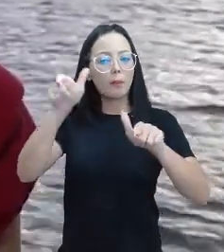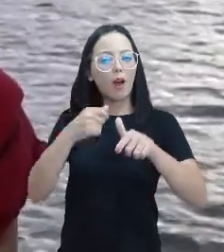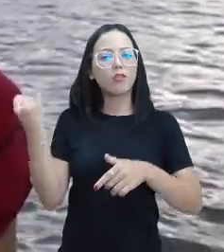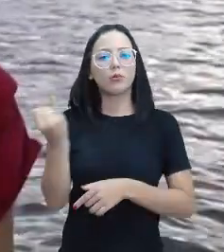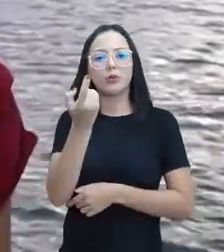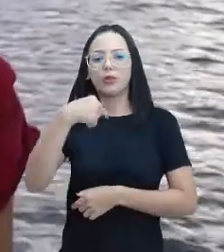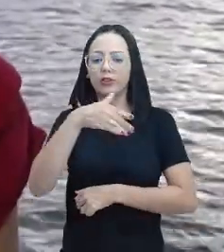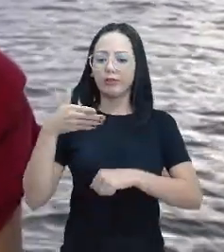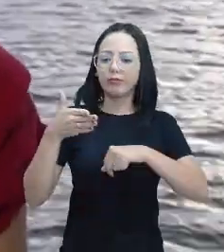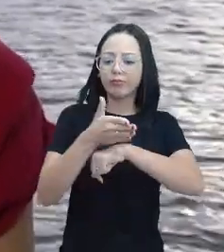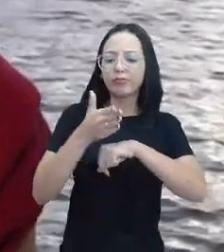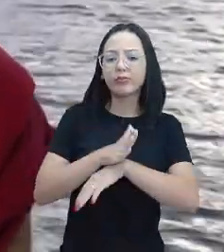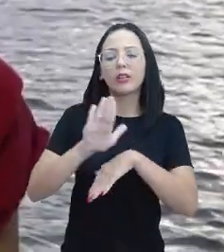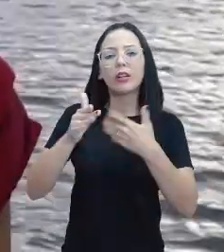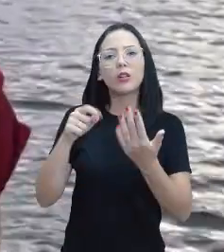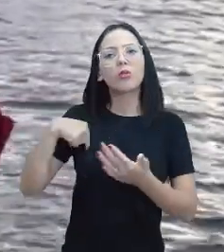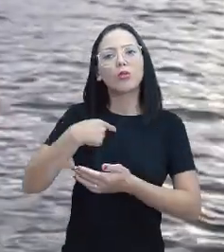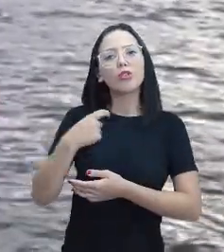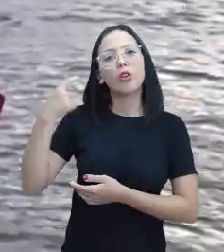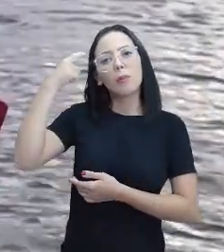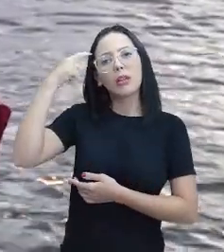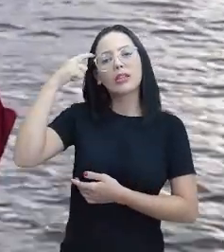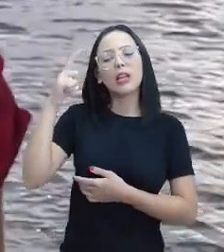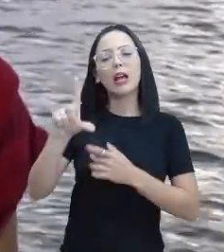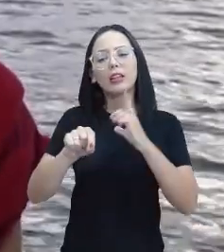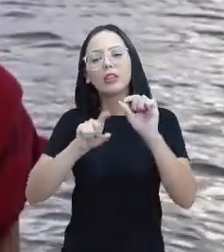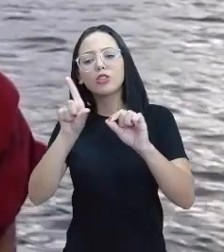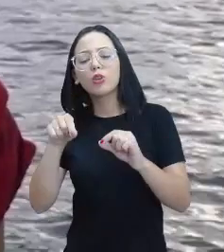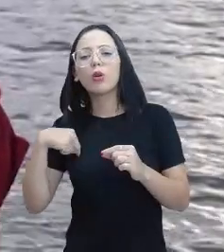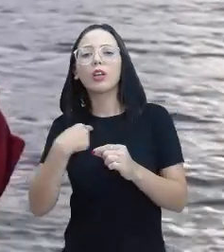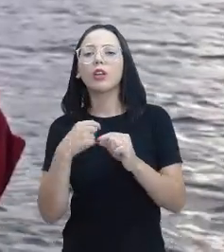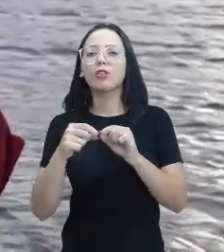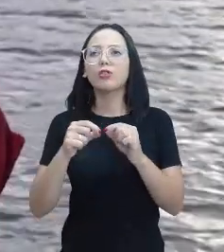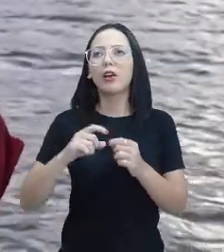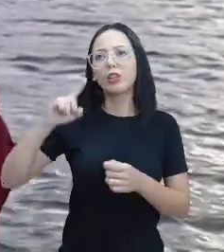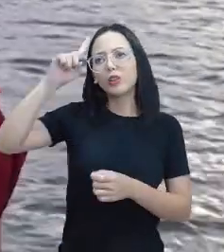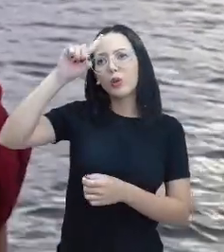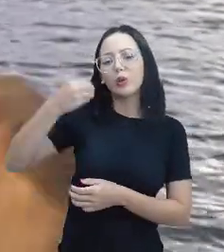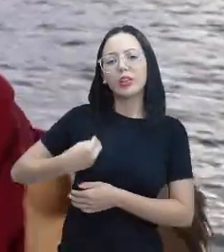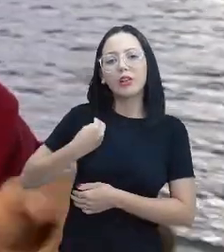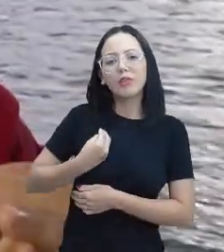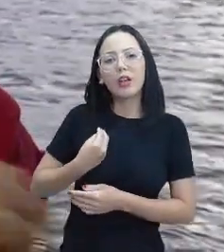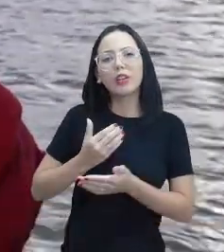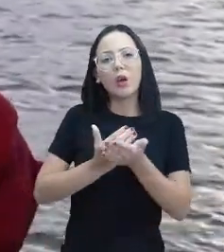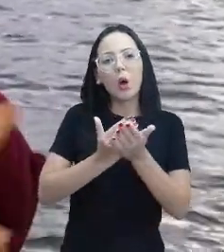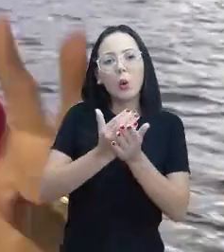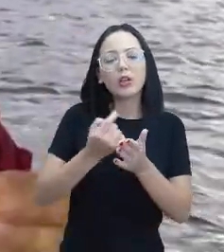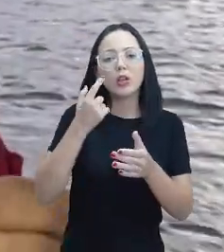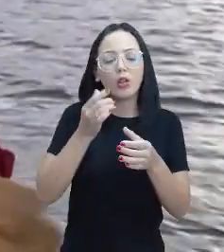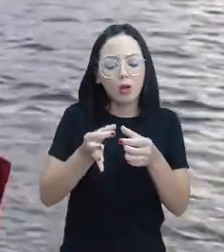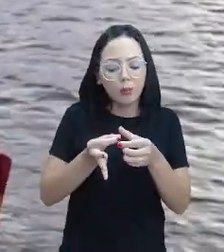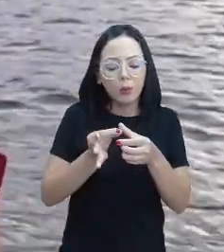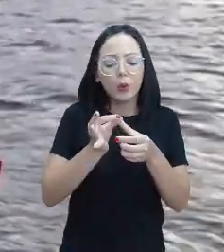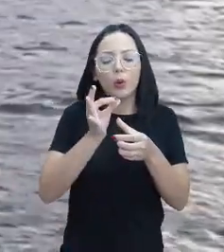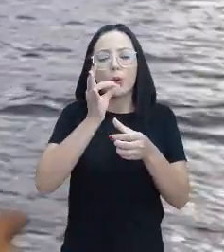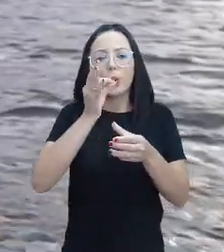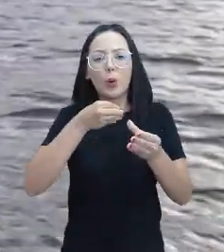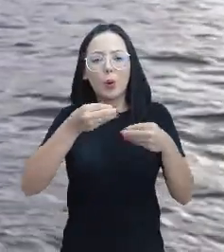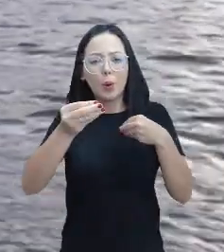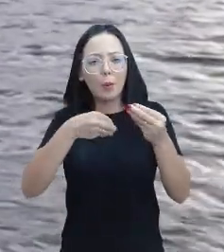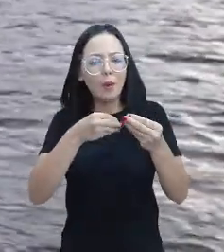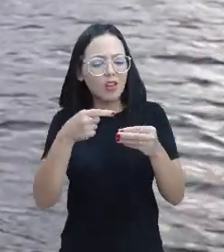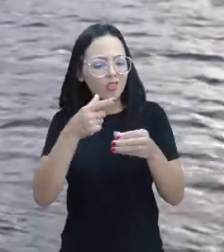um. Então, pensar nessas escolhas que você faz no seu cotidiano, desde o canudo plástico, que parece